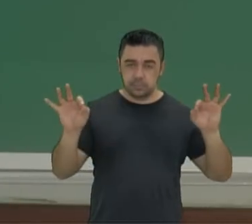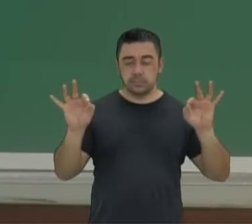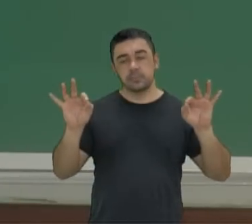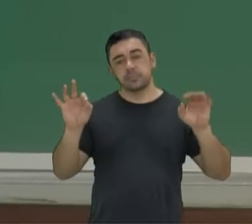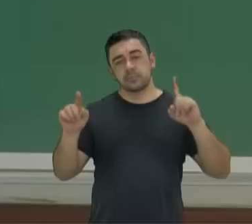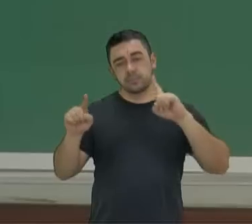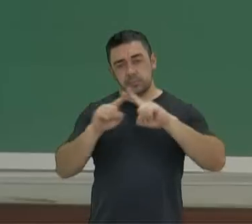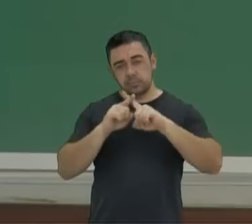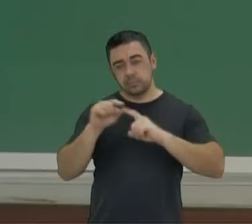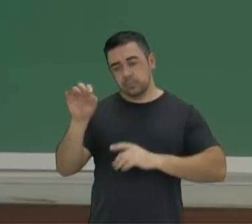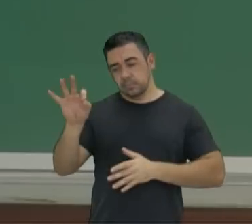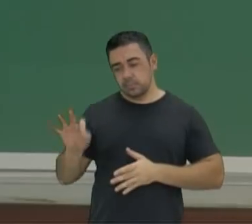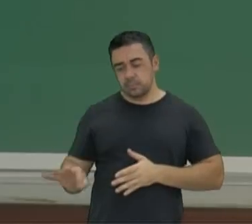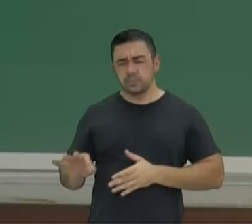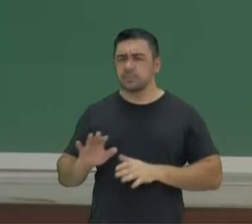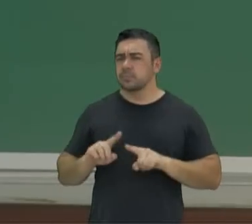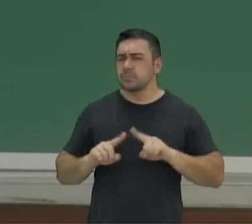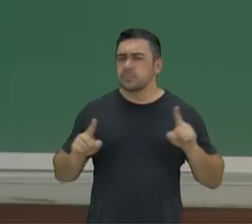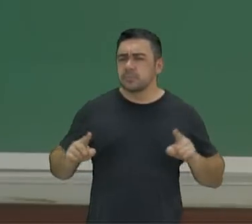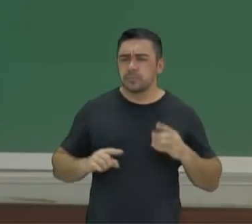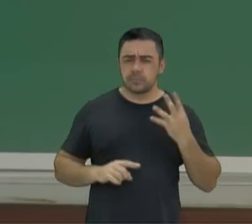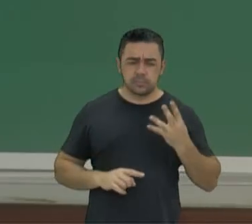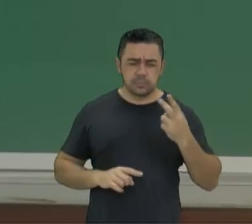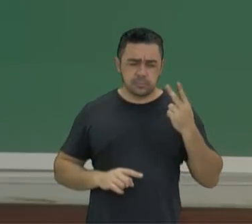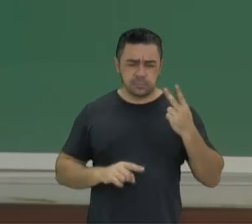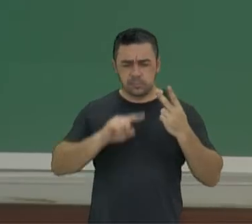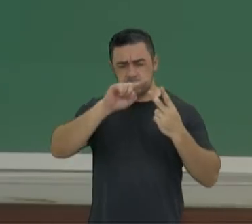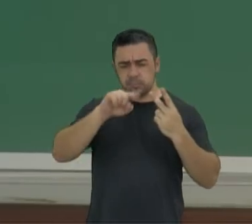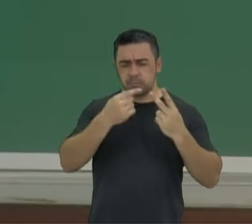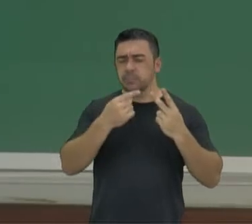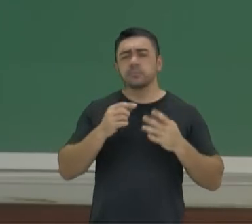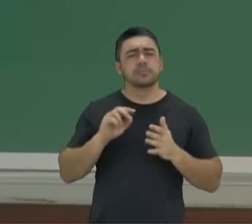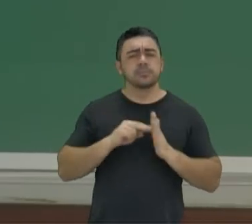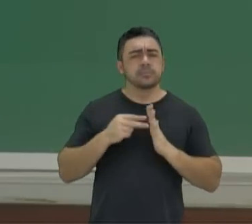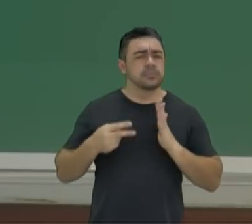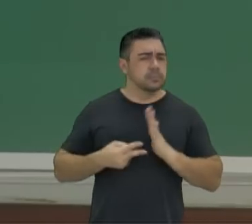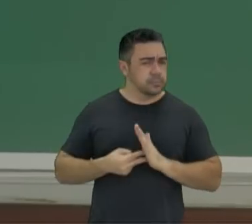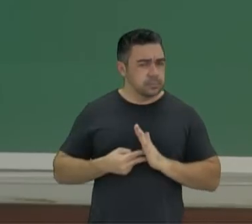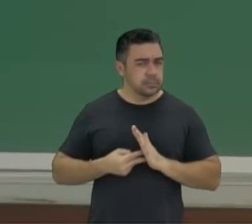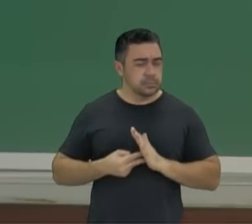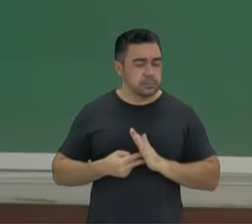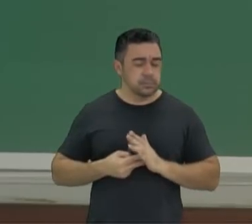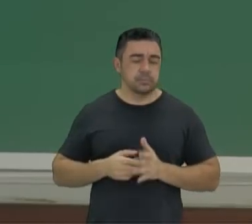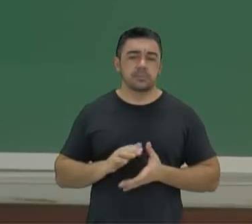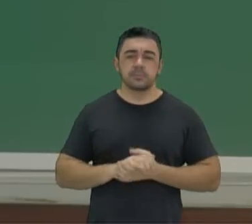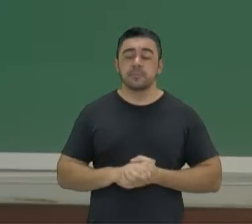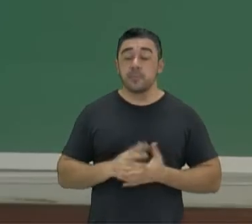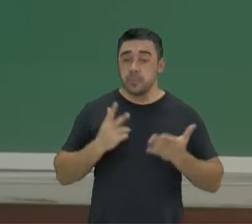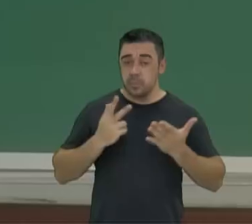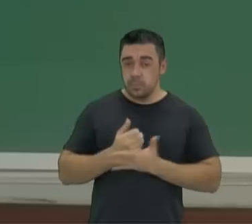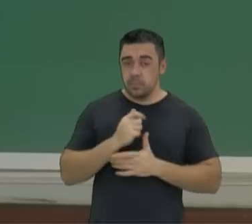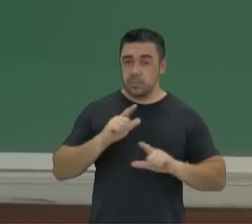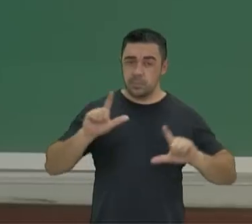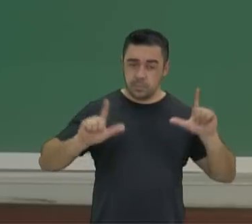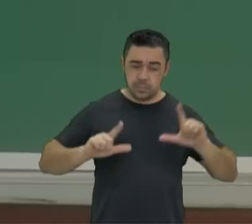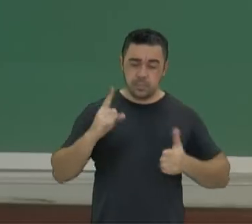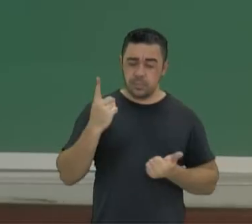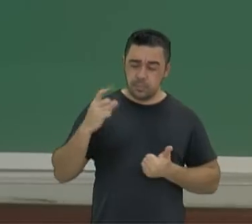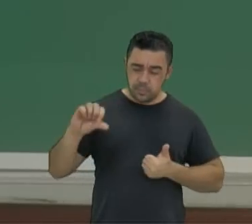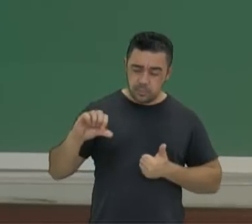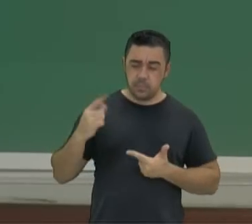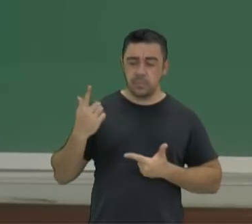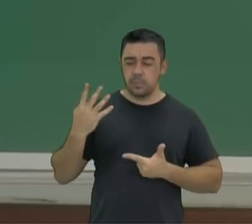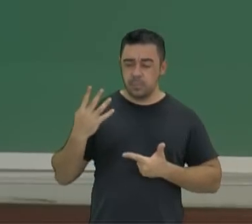largura. Mas o que é esse 42 polegadas aqui indicado? Olha, quando a gente compra televisão de 19